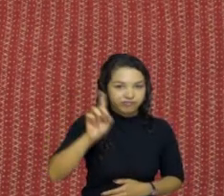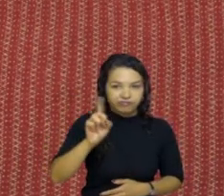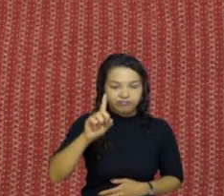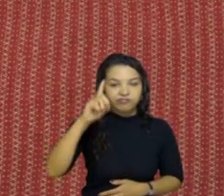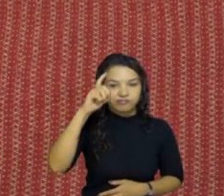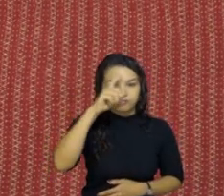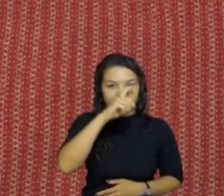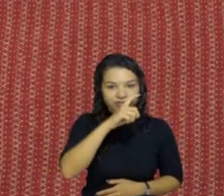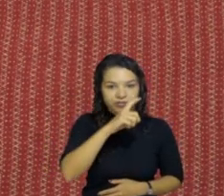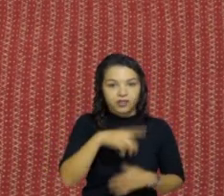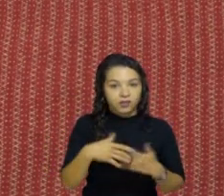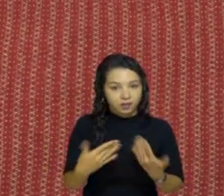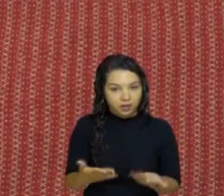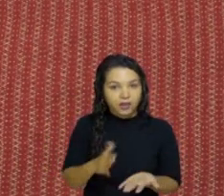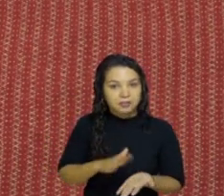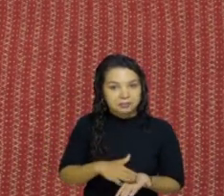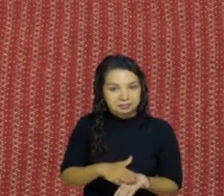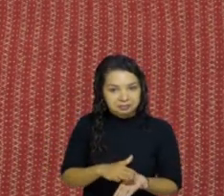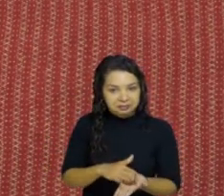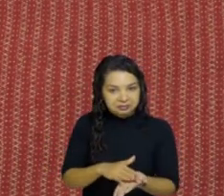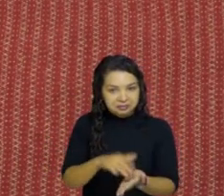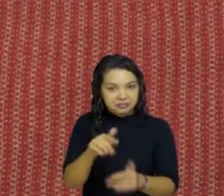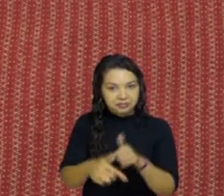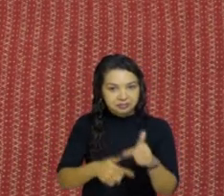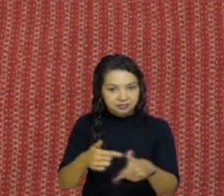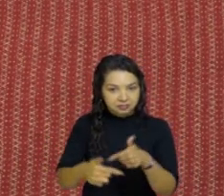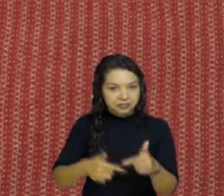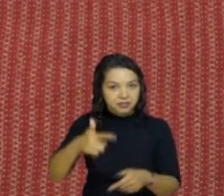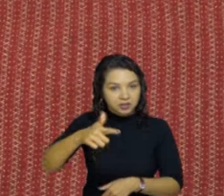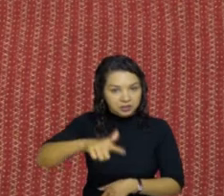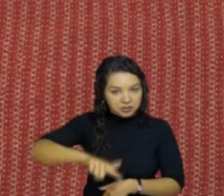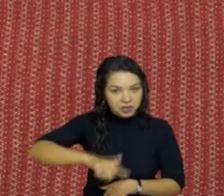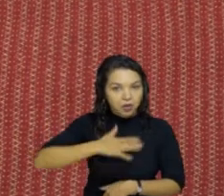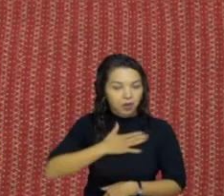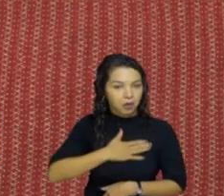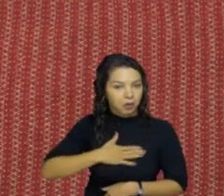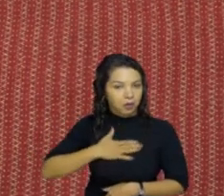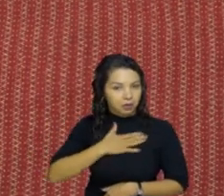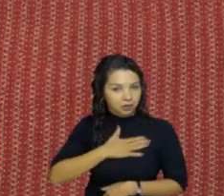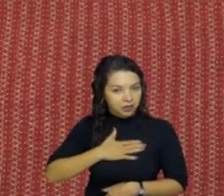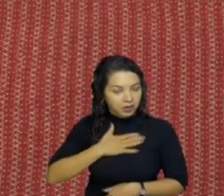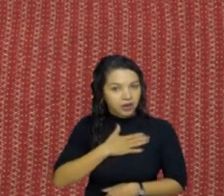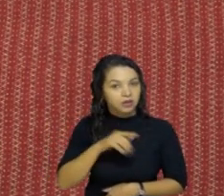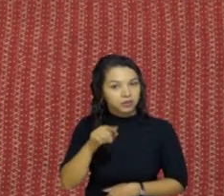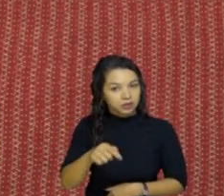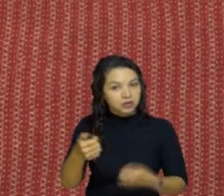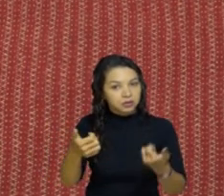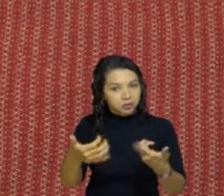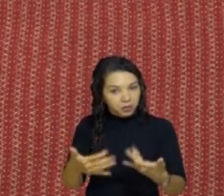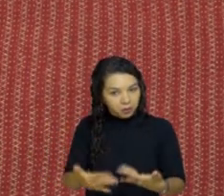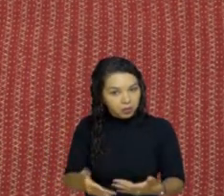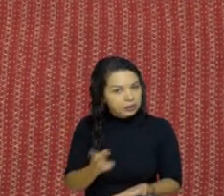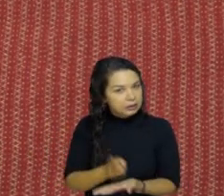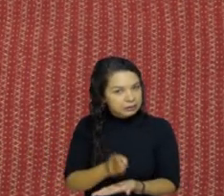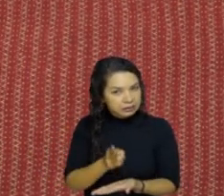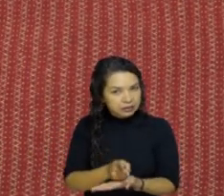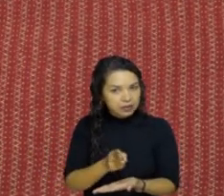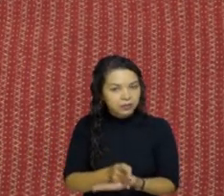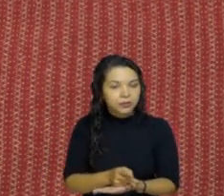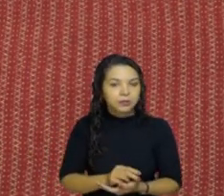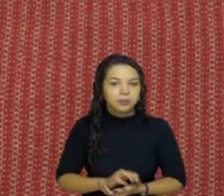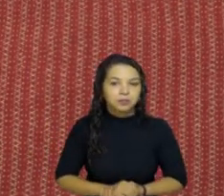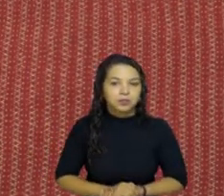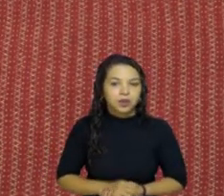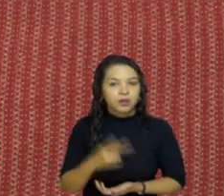Eu queria parabenizá-los por esse trabalho. Mais uma vez, gostei quando o senhor mais uma vez citou, e sempre faz isso, sua